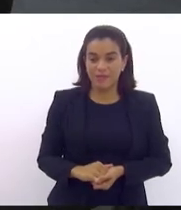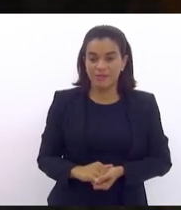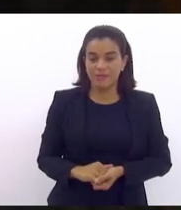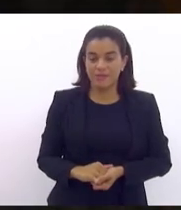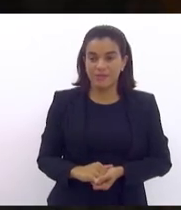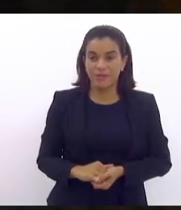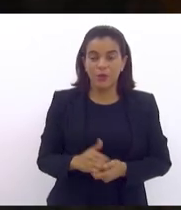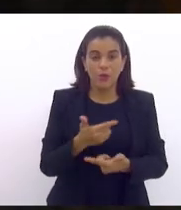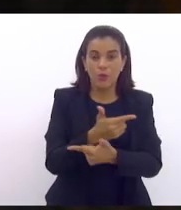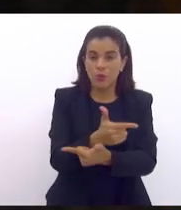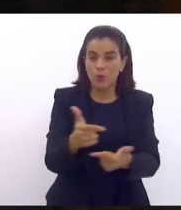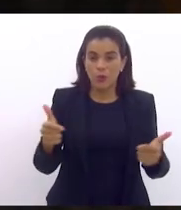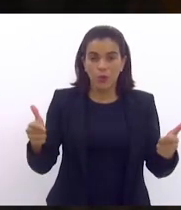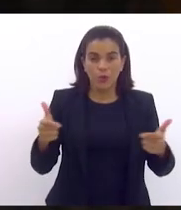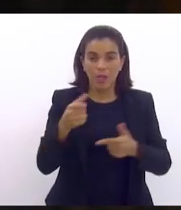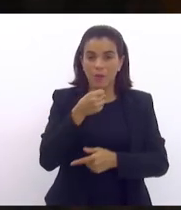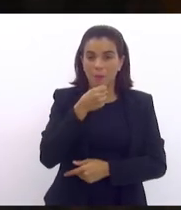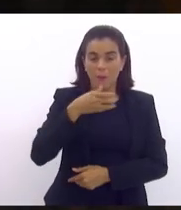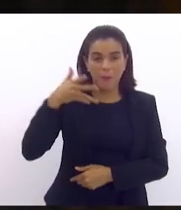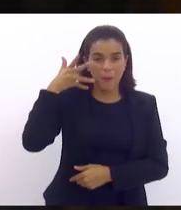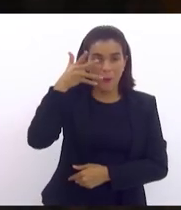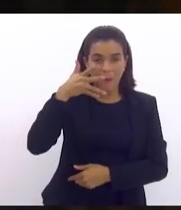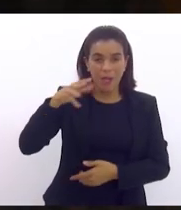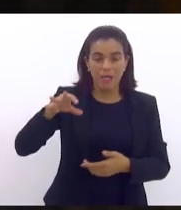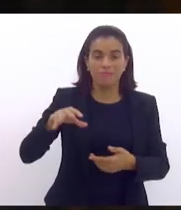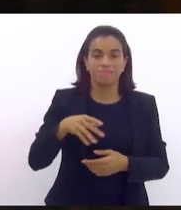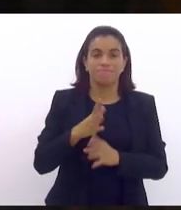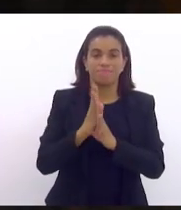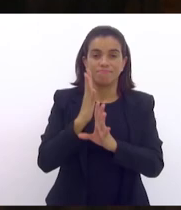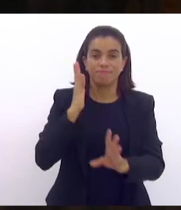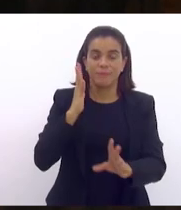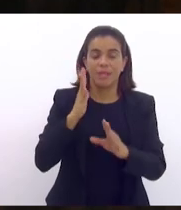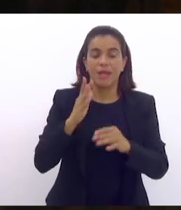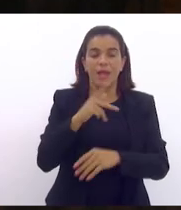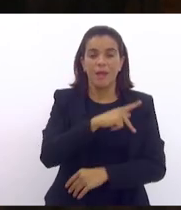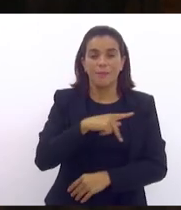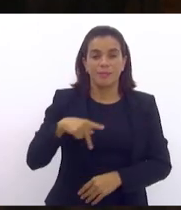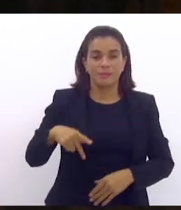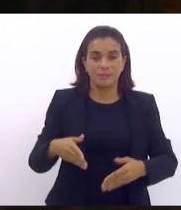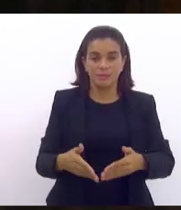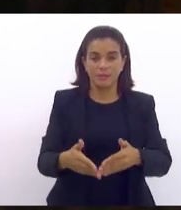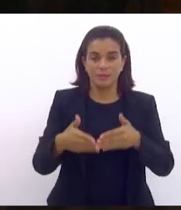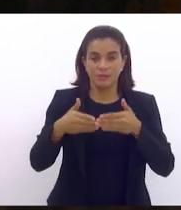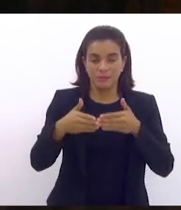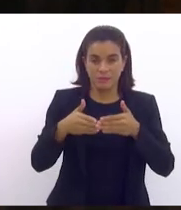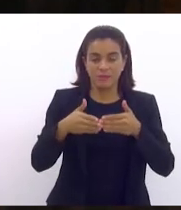Não havendo mais orador inscrito, a presidência suspende a sessão